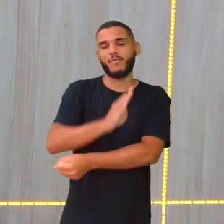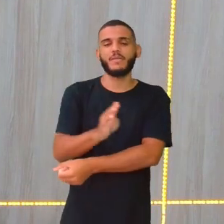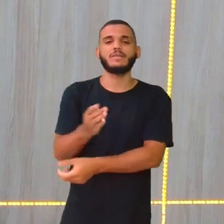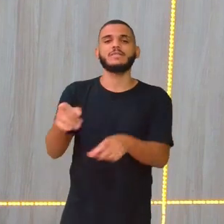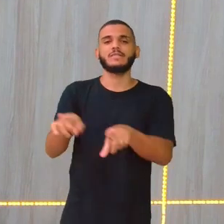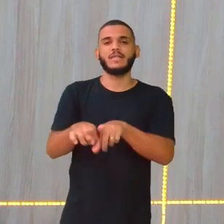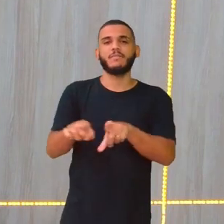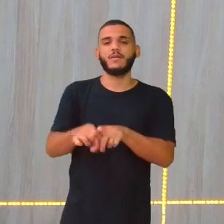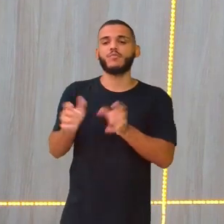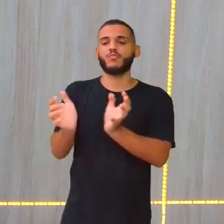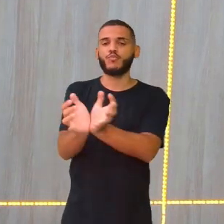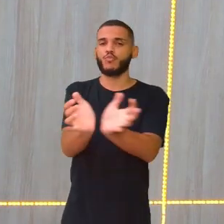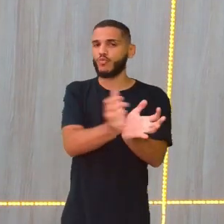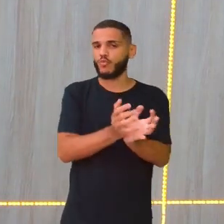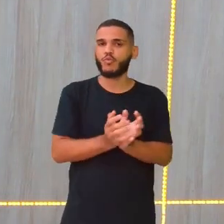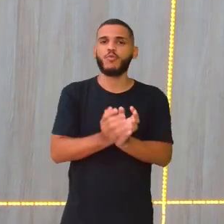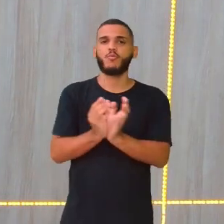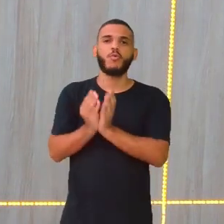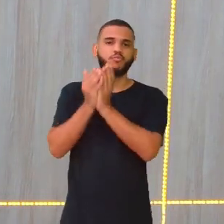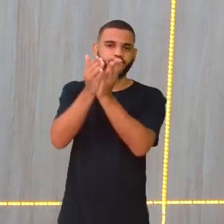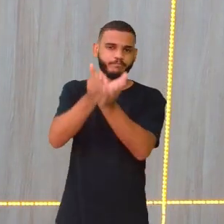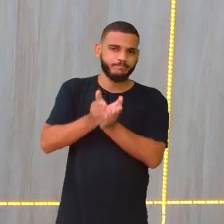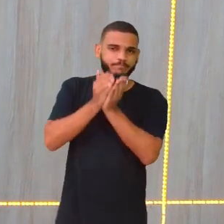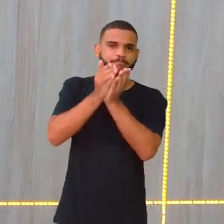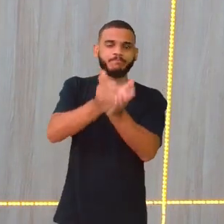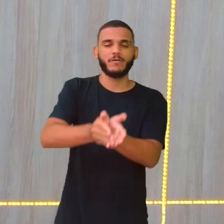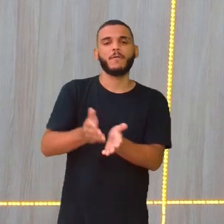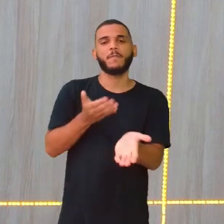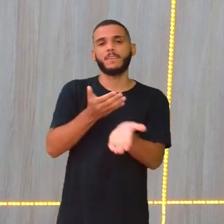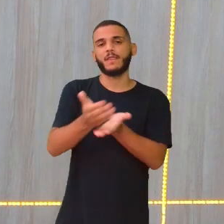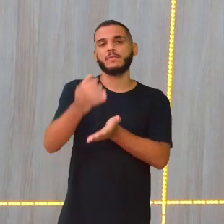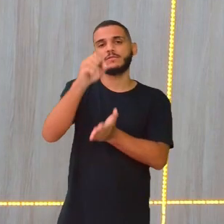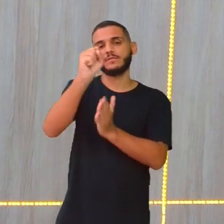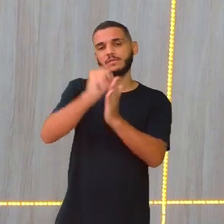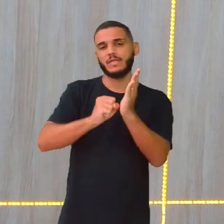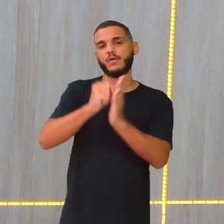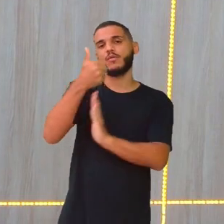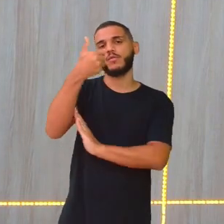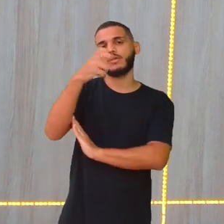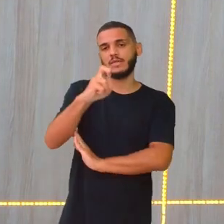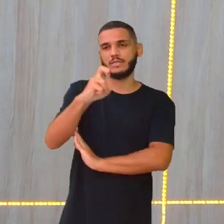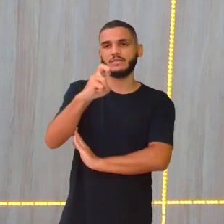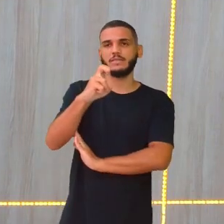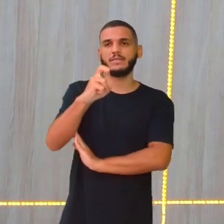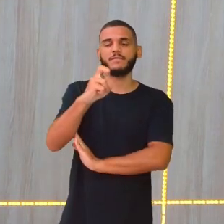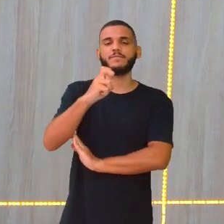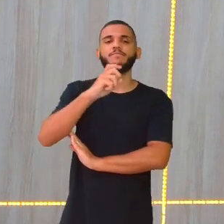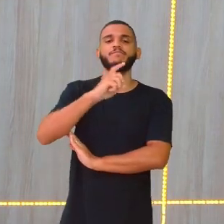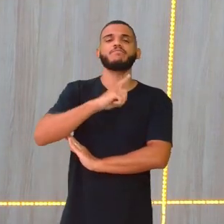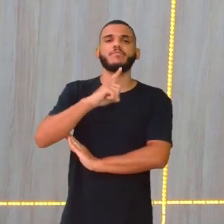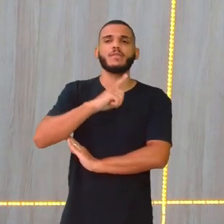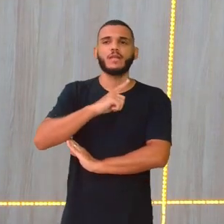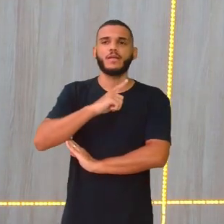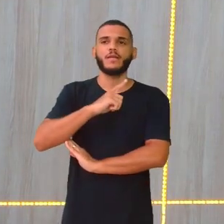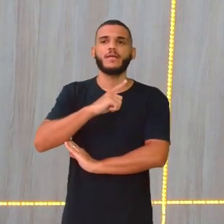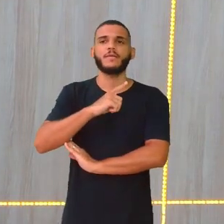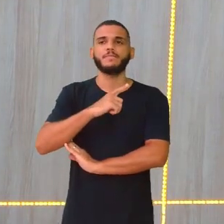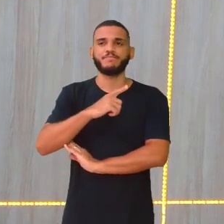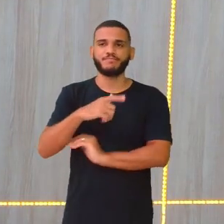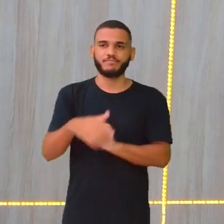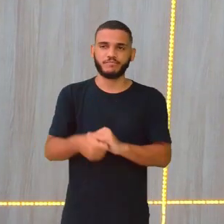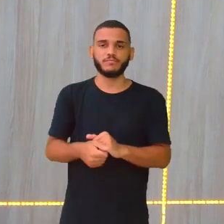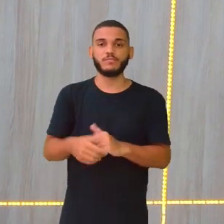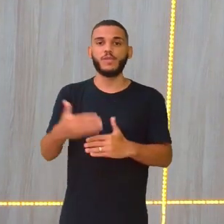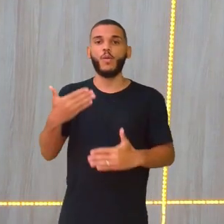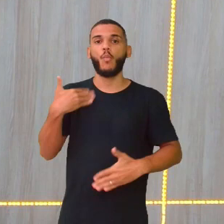das colônias. E aí, a partir, né, do século XV, ela faz com que o corpo negro ele